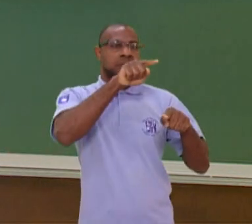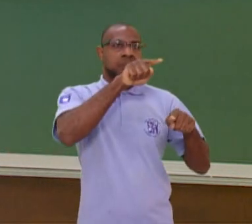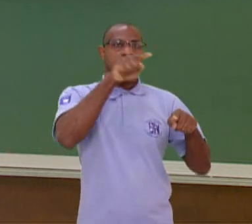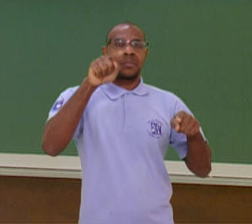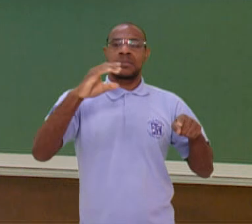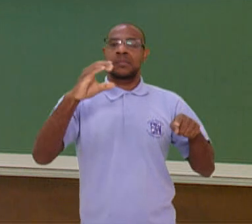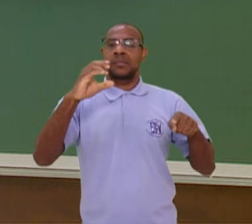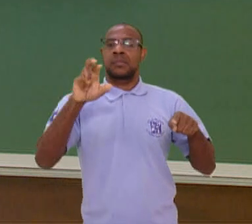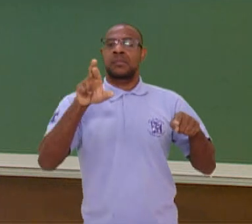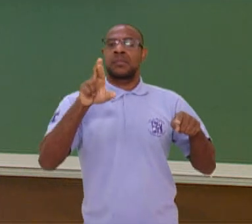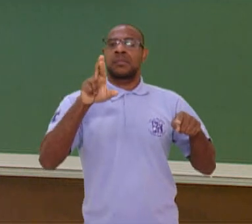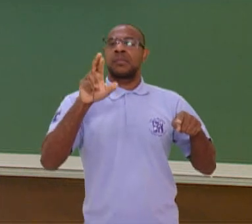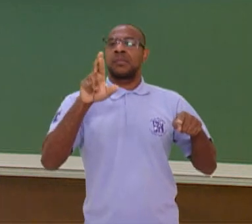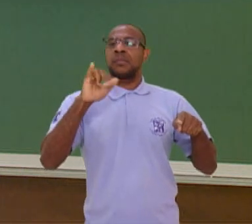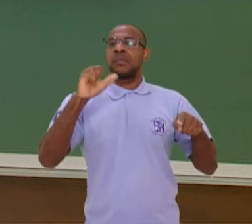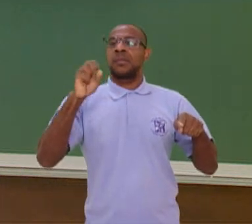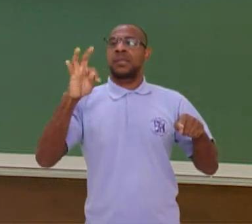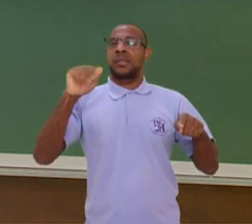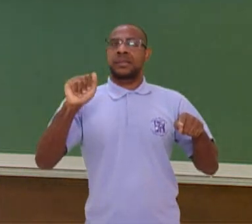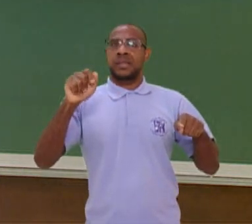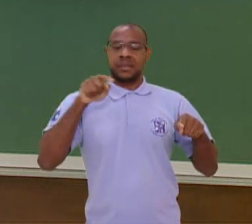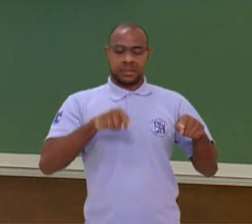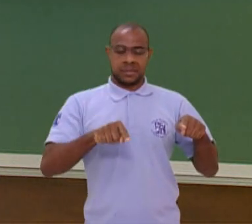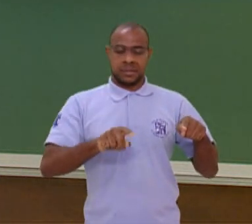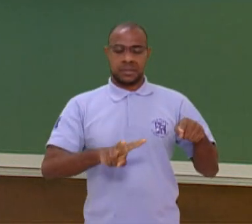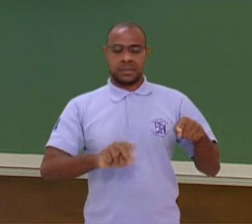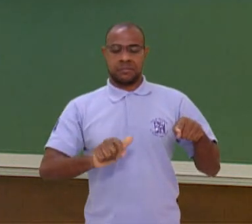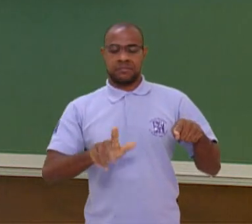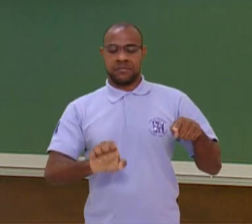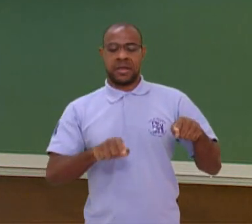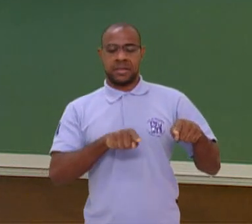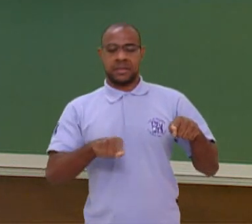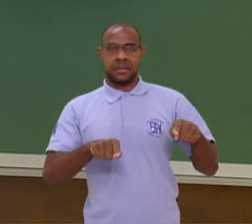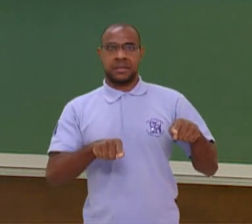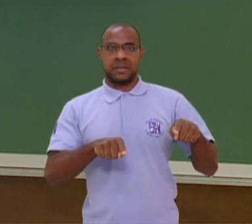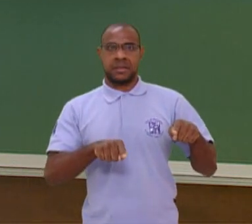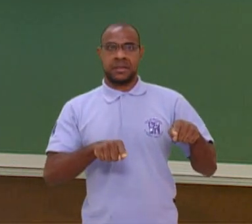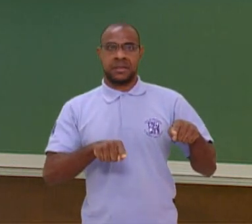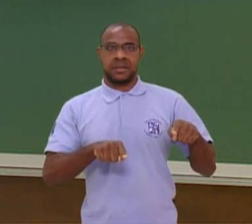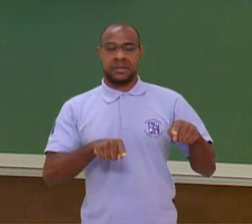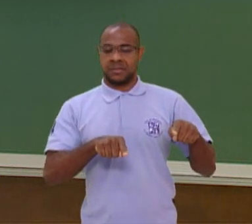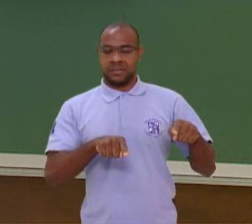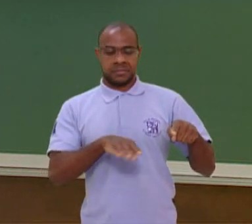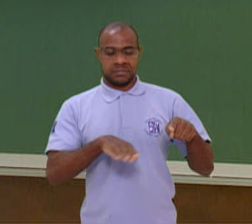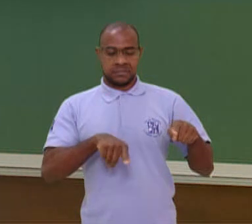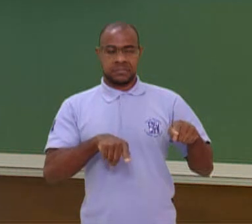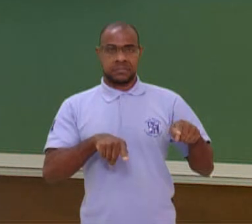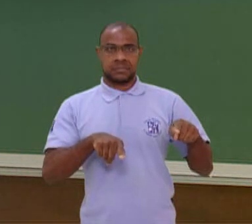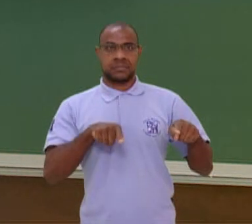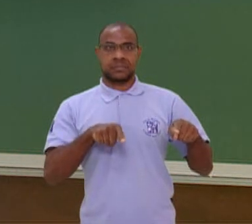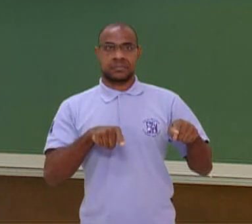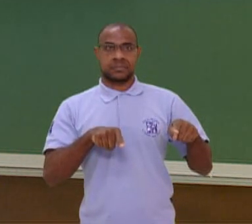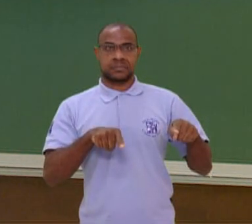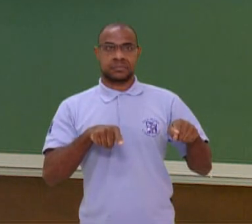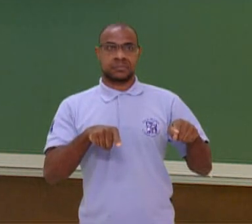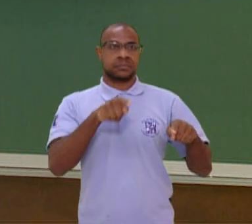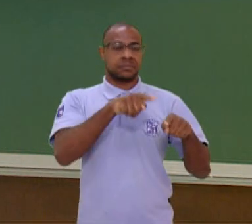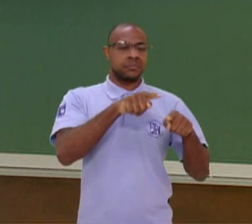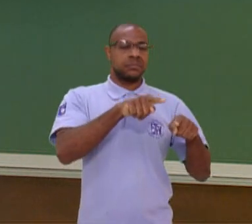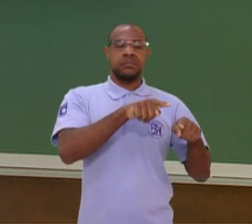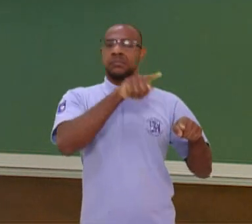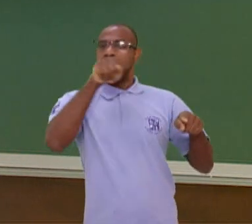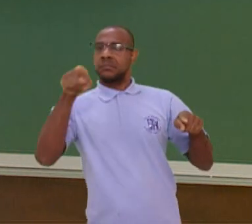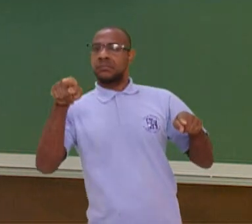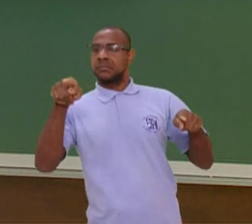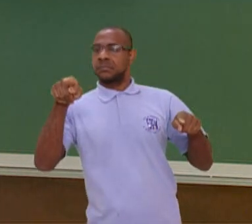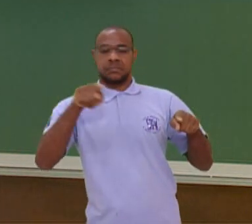crista, e a parte de baixo chama-se vale. Mas quando você avança de uma estruturação para a próxima